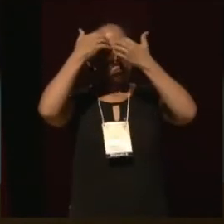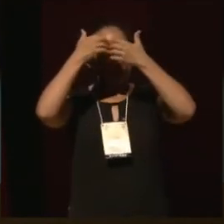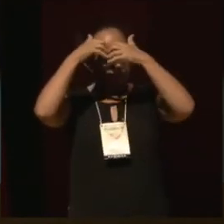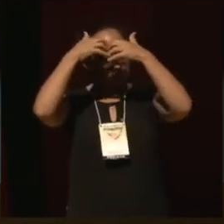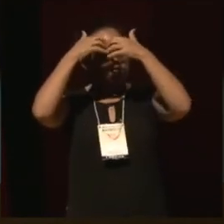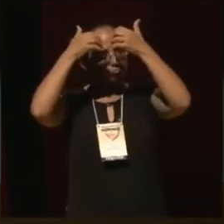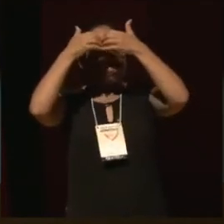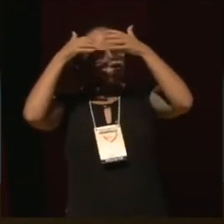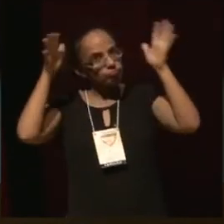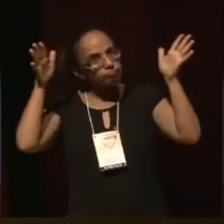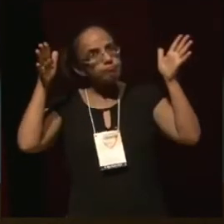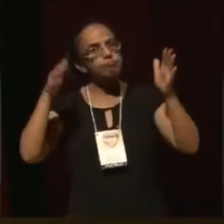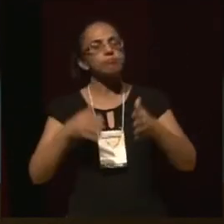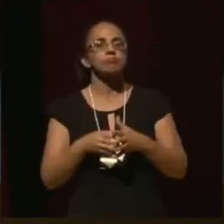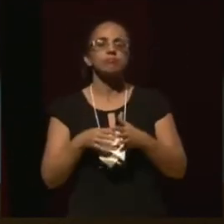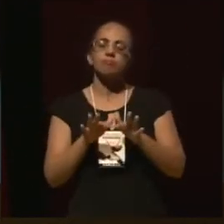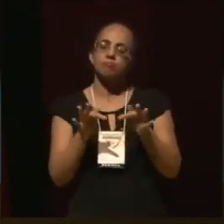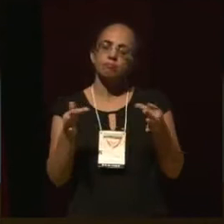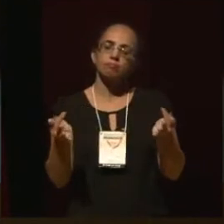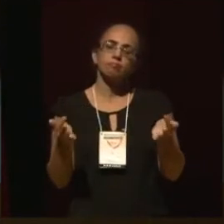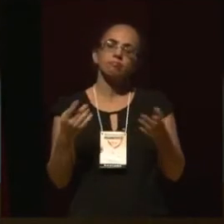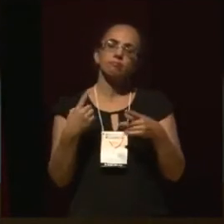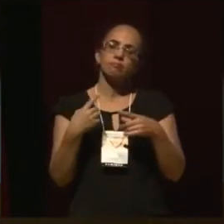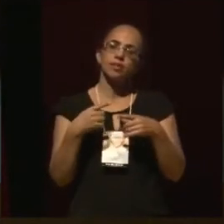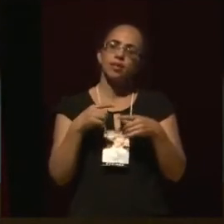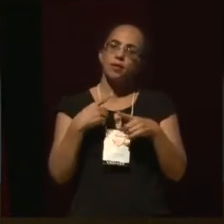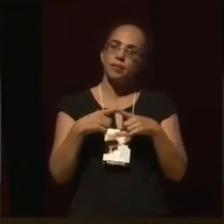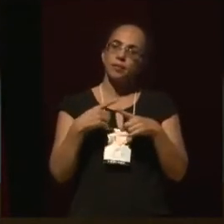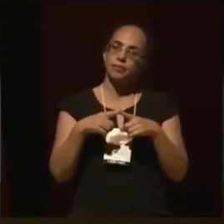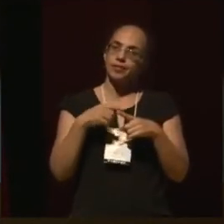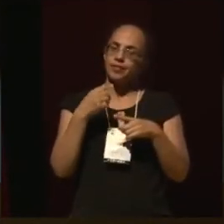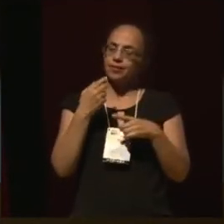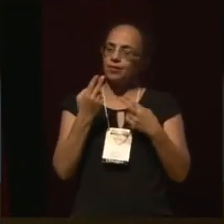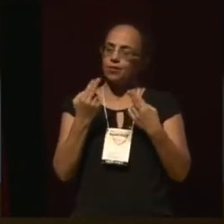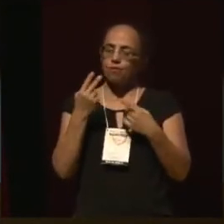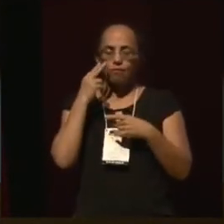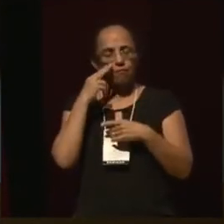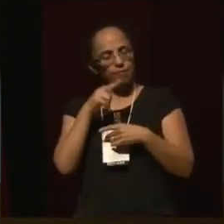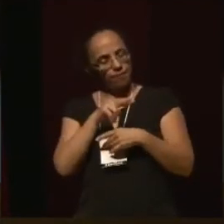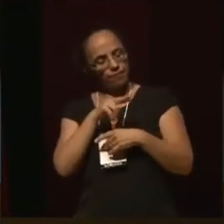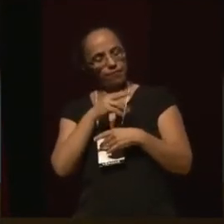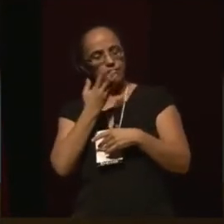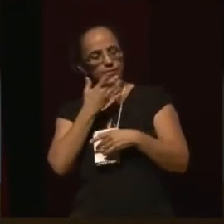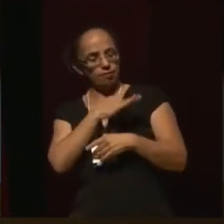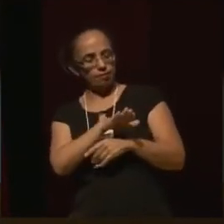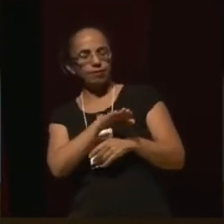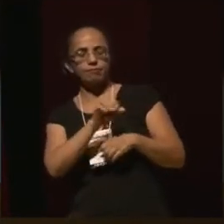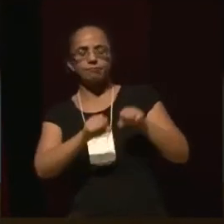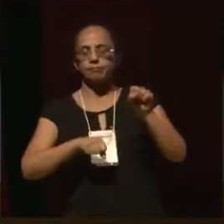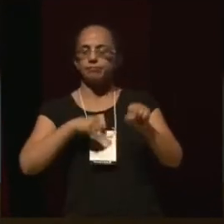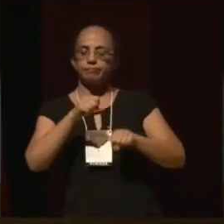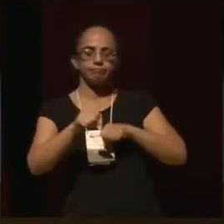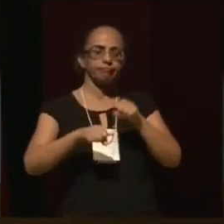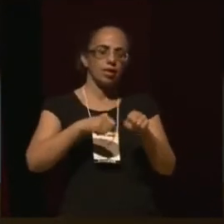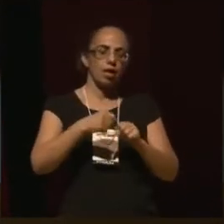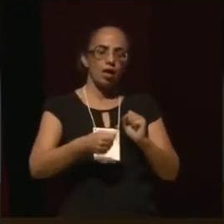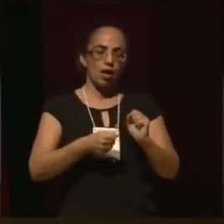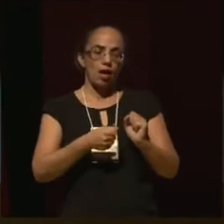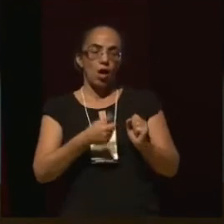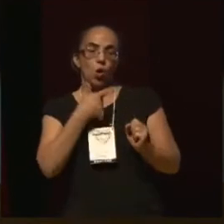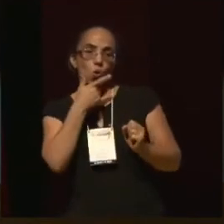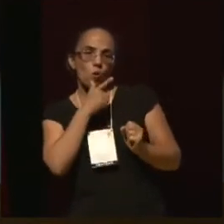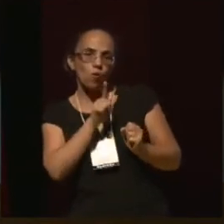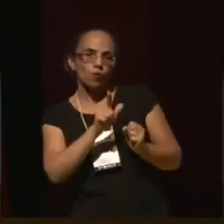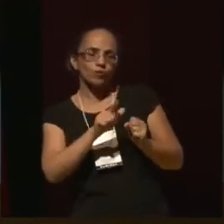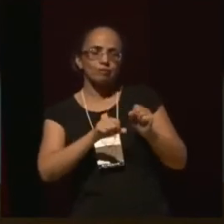simples a gente entender isso quando a gente pensa numa criança andando de bicicleta. Para ela ter destreza com a bicicleta, ela vai